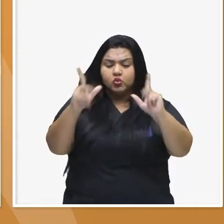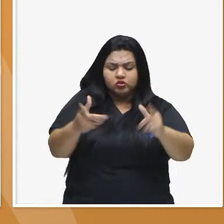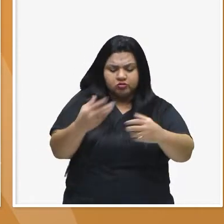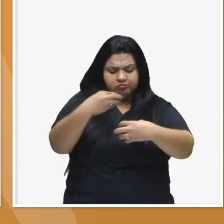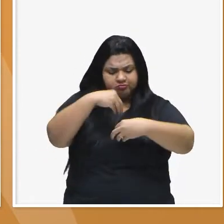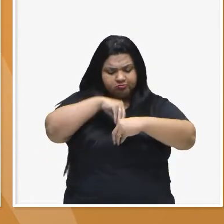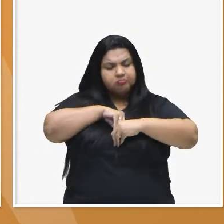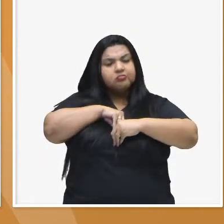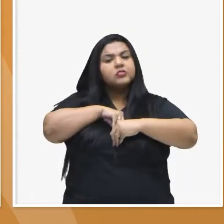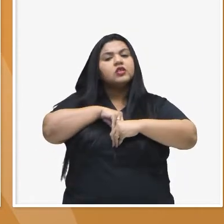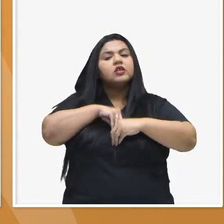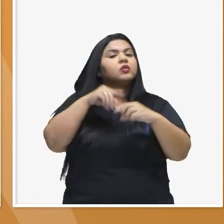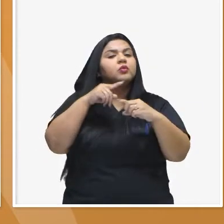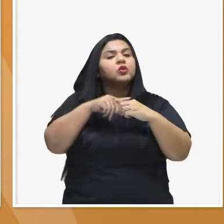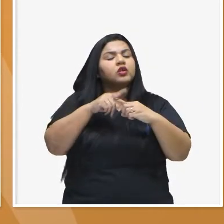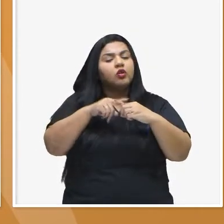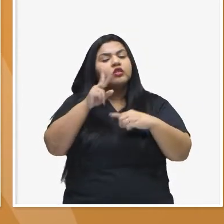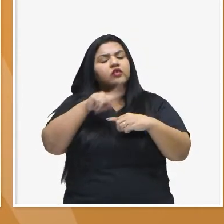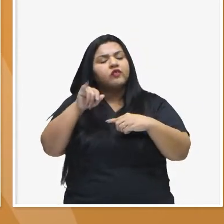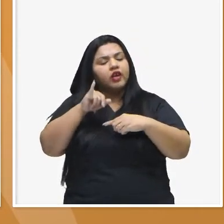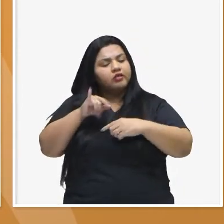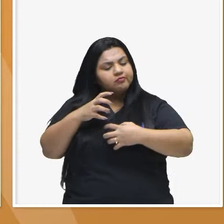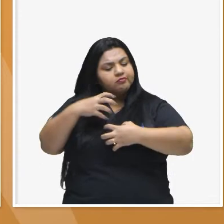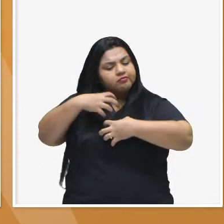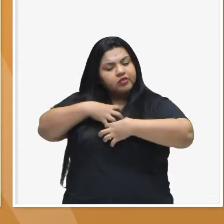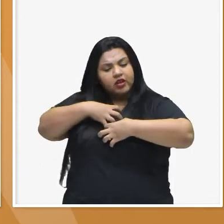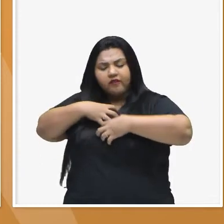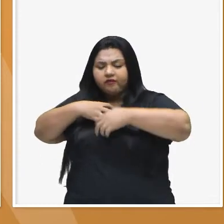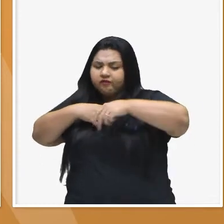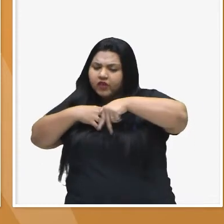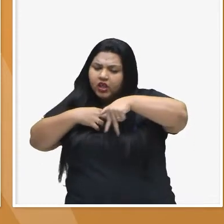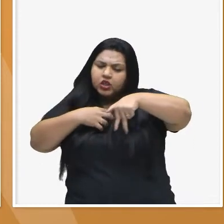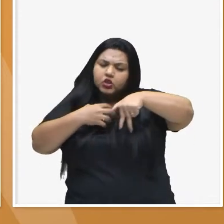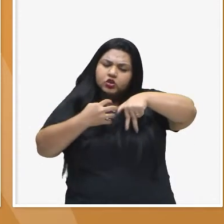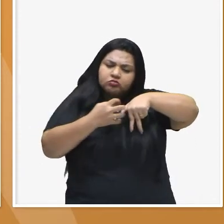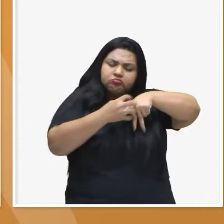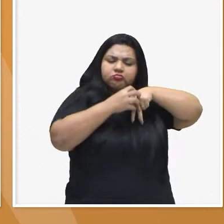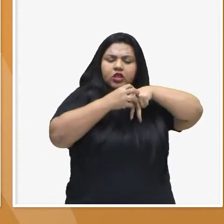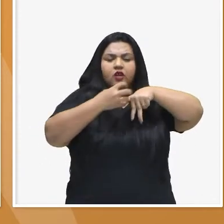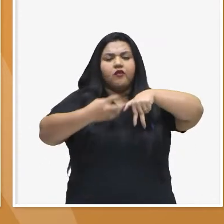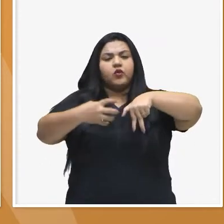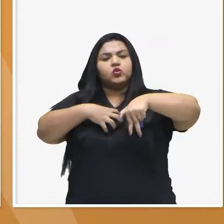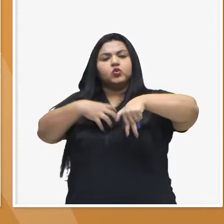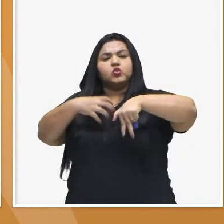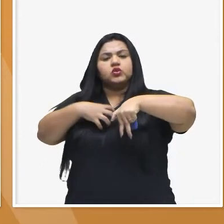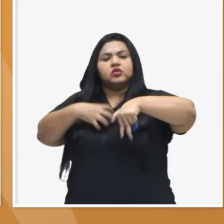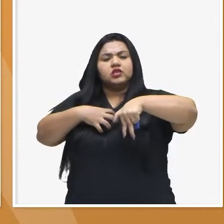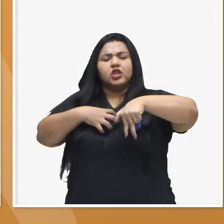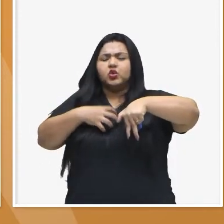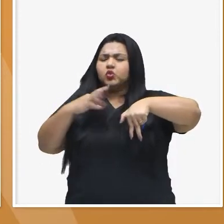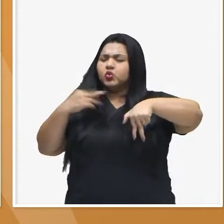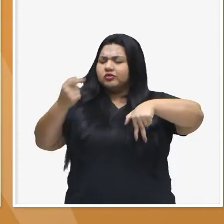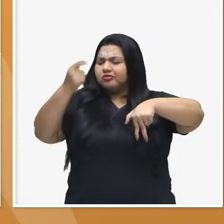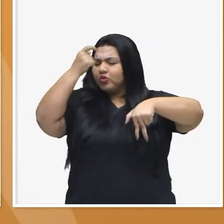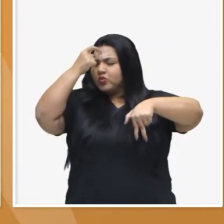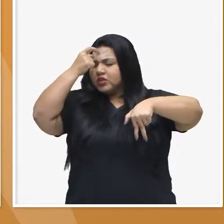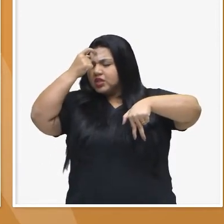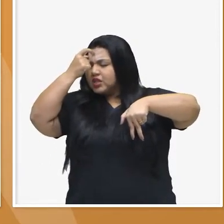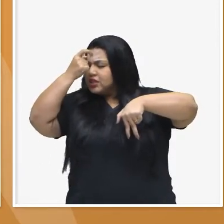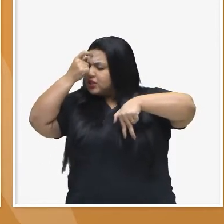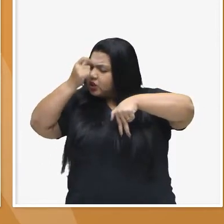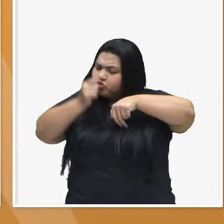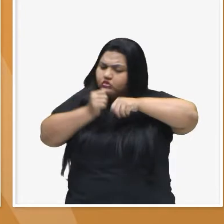corpo, porque onde você vai, você leva seu corpo, e se você leva seu corpo, você leva toda a sua consciência, não é